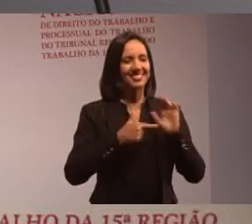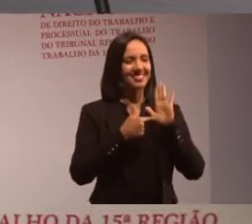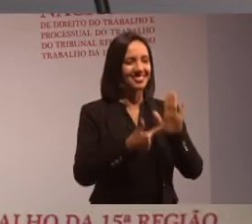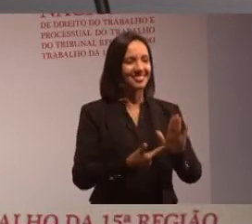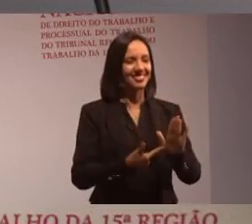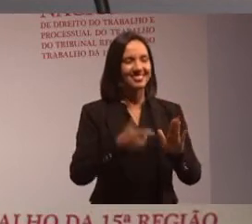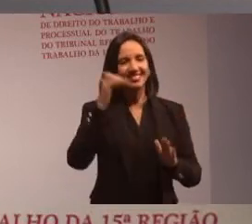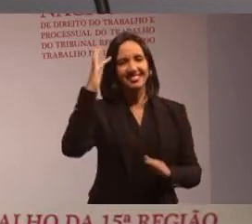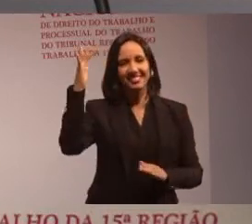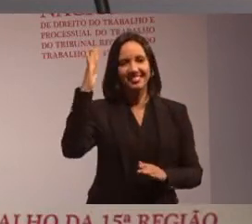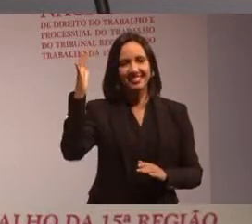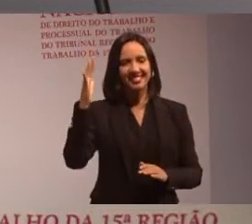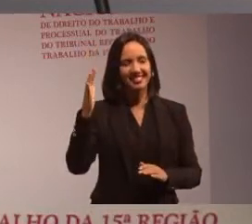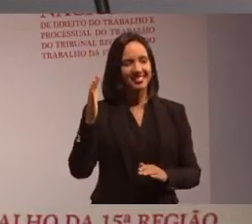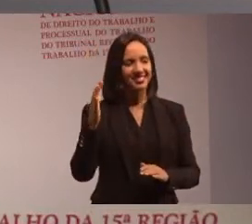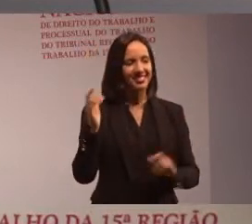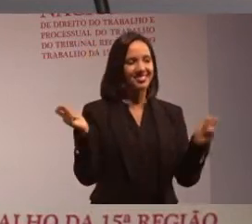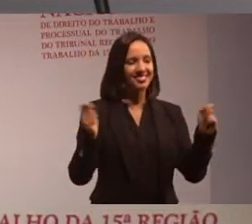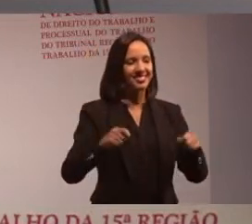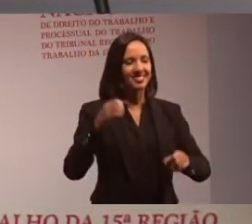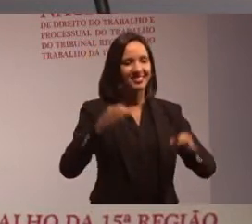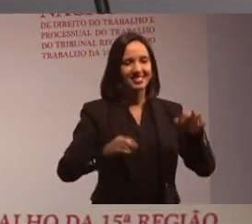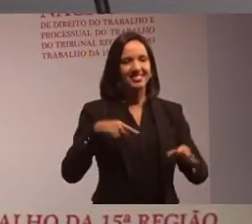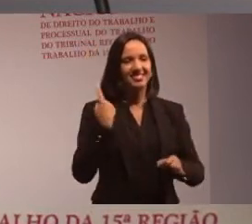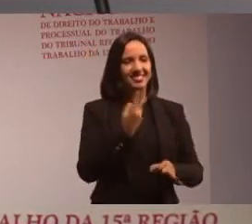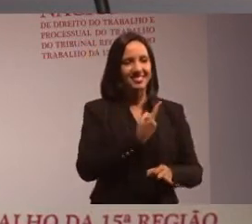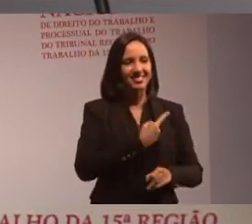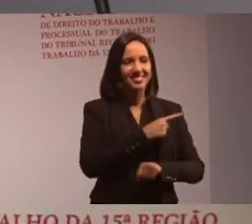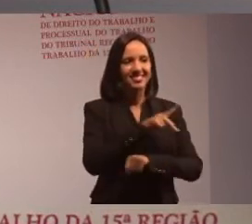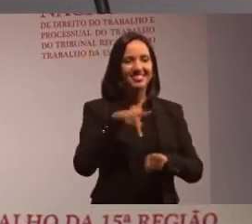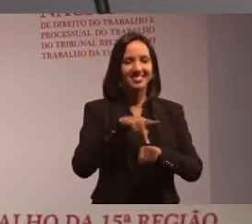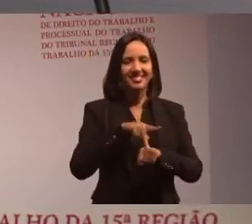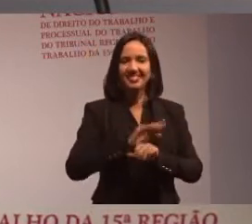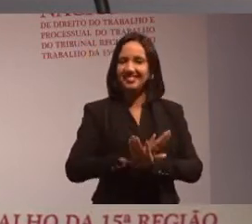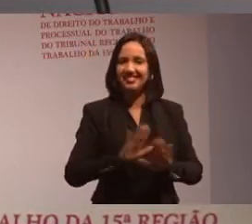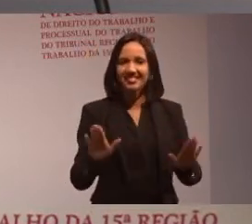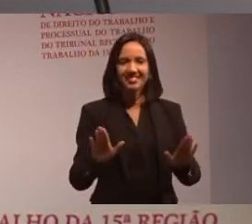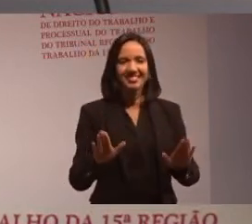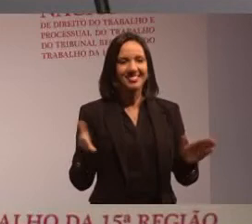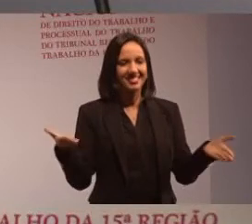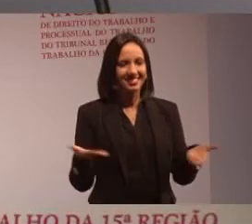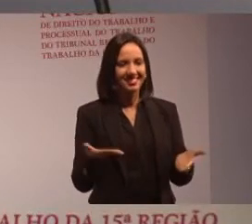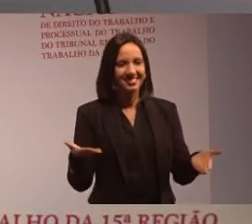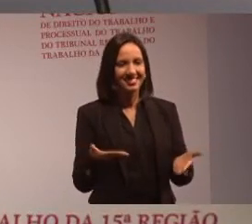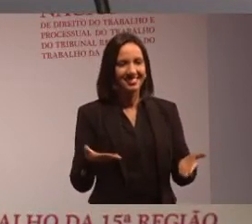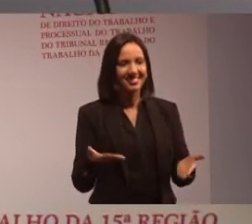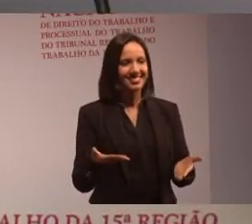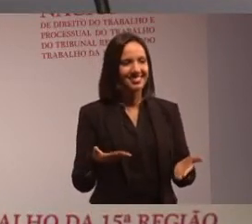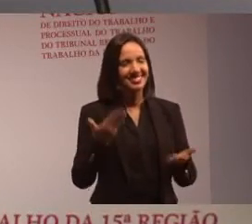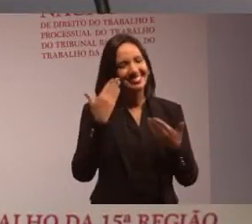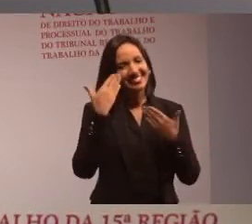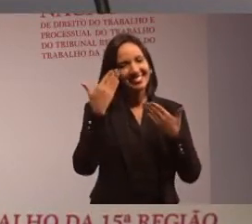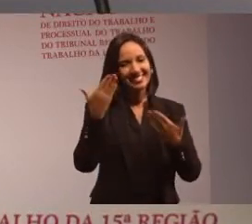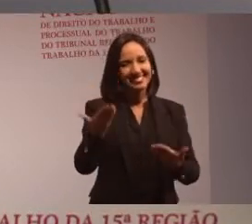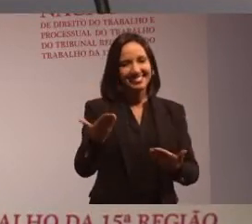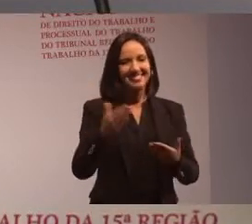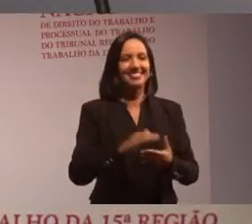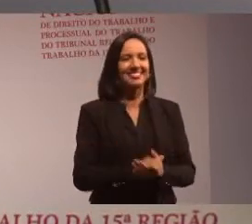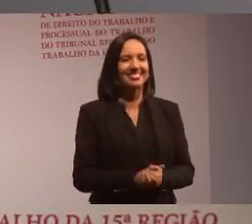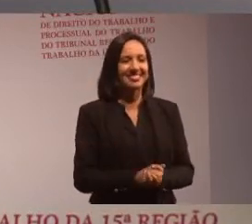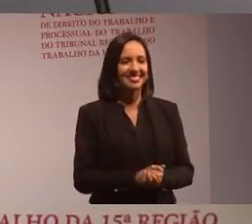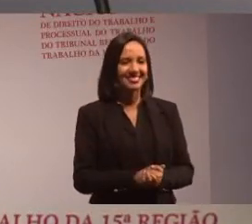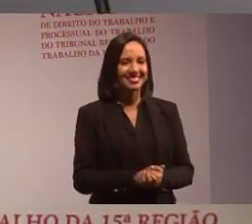mais reflexões e talvez mais justiça para o nosso país. Era isso que eu tinha para hoje. Deixo aqui o meu agradecimento, dizer